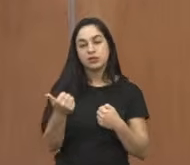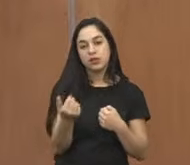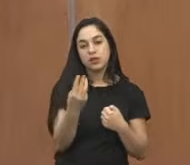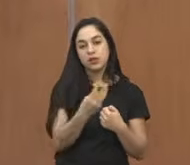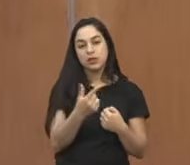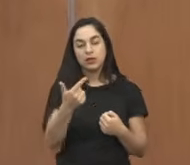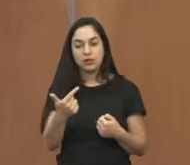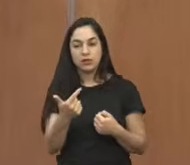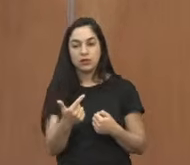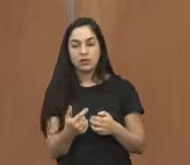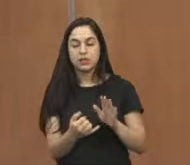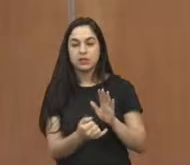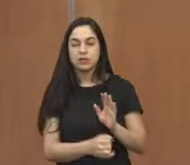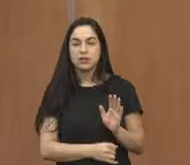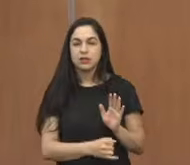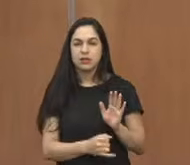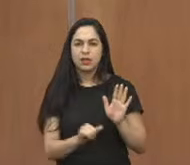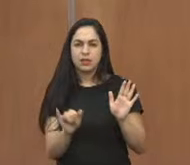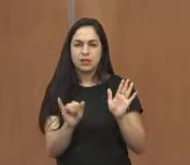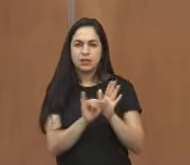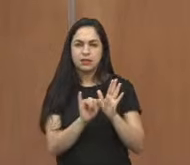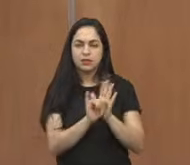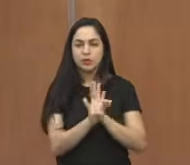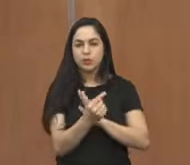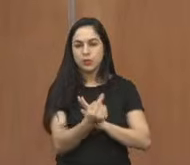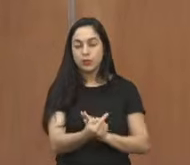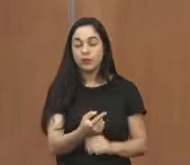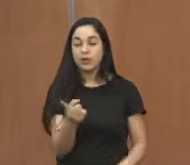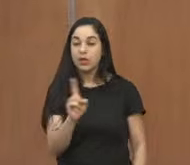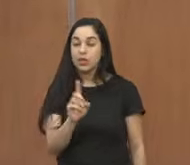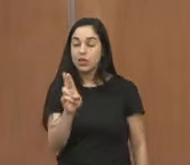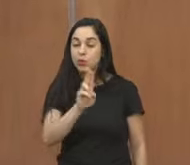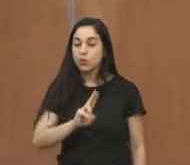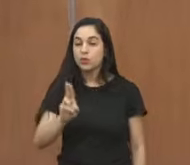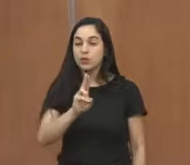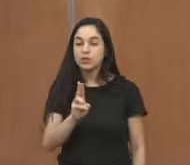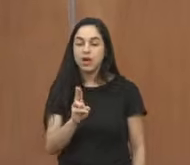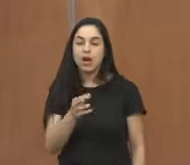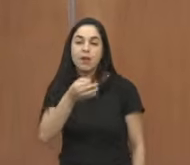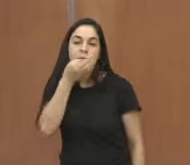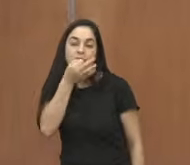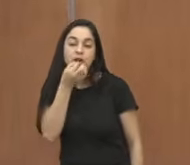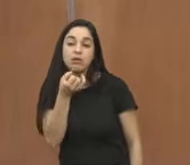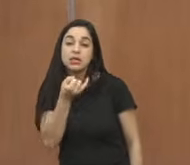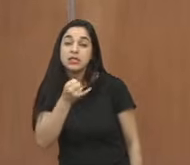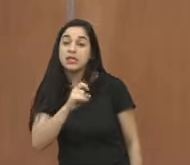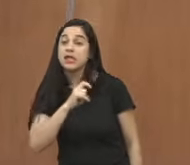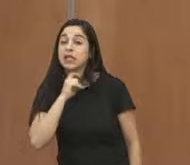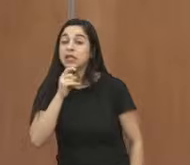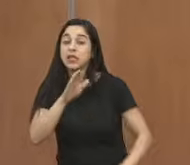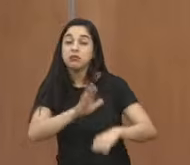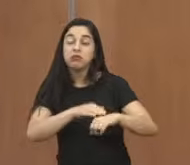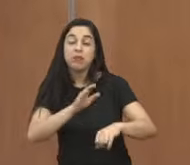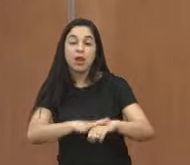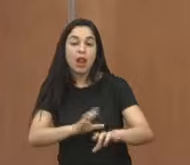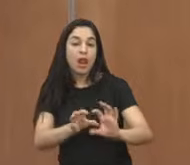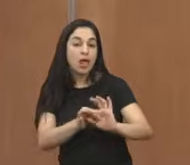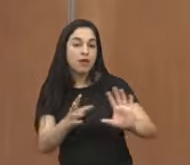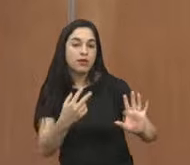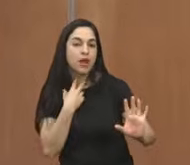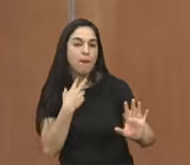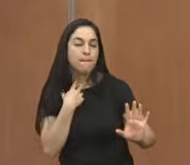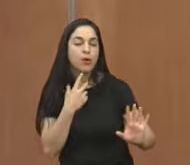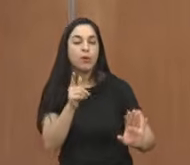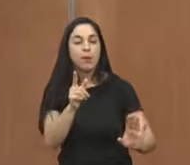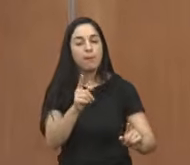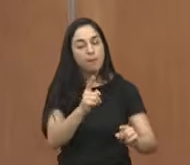1. Não usar da palavra sem a solicitar e sem receber consentimento do